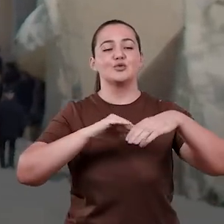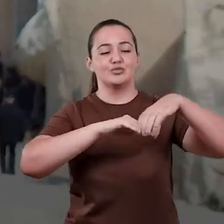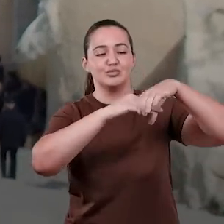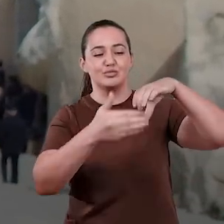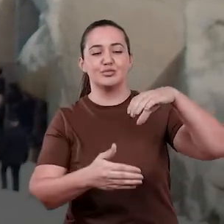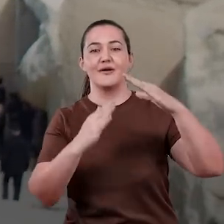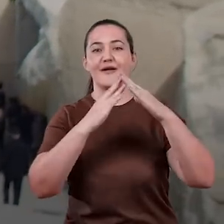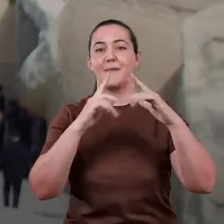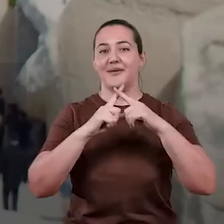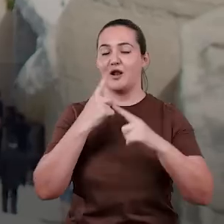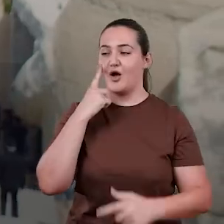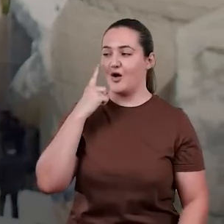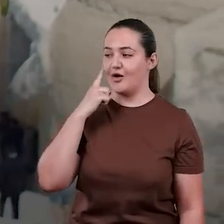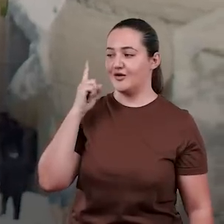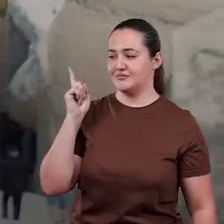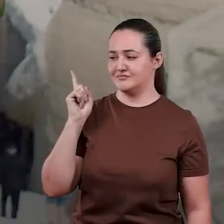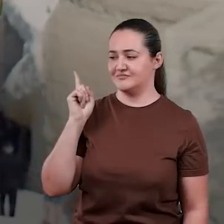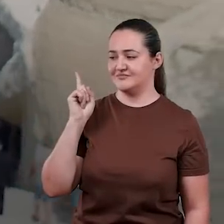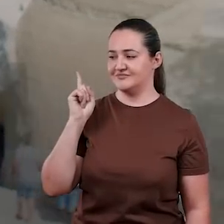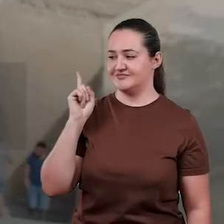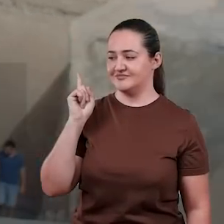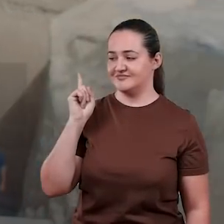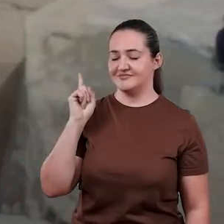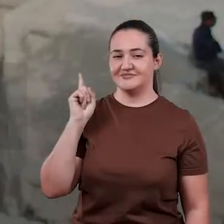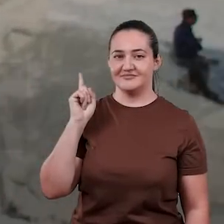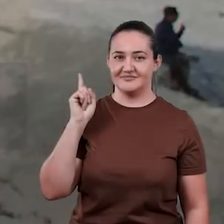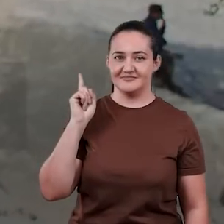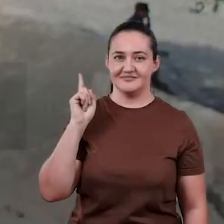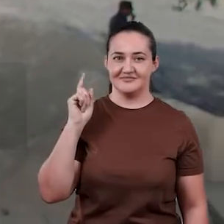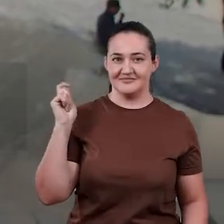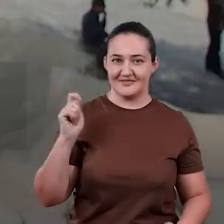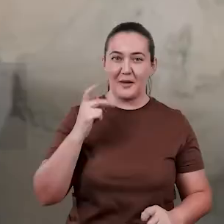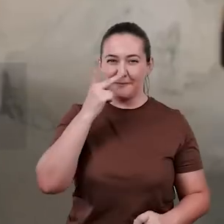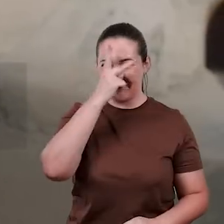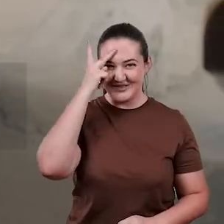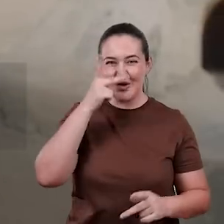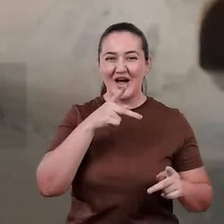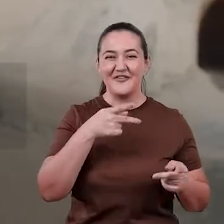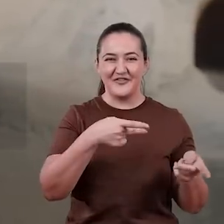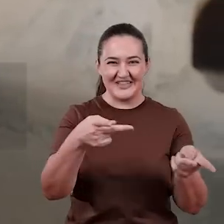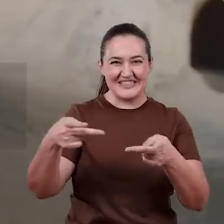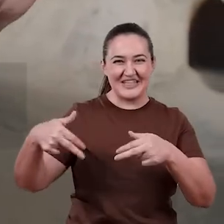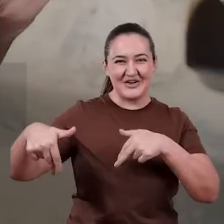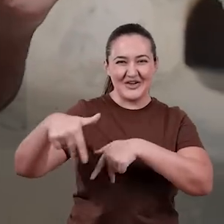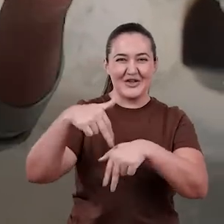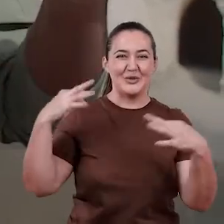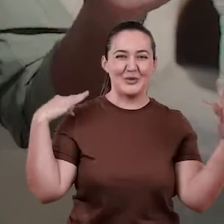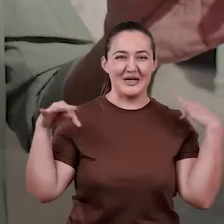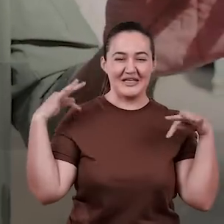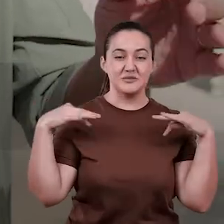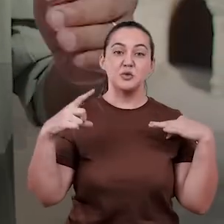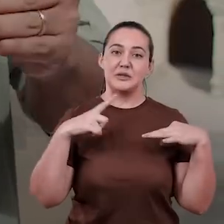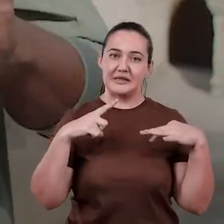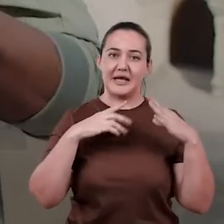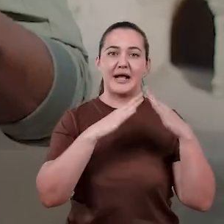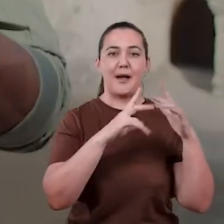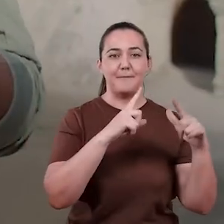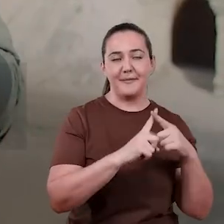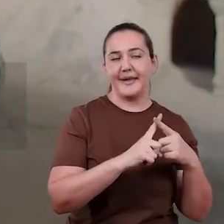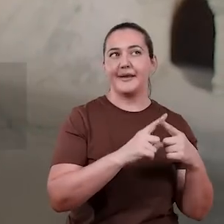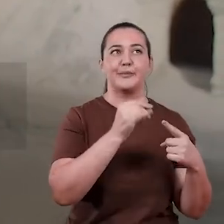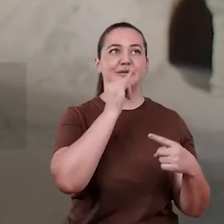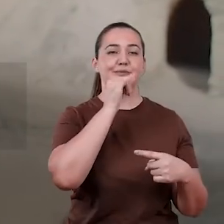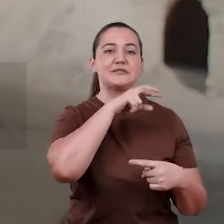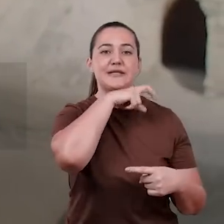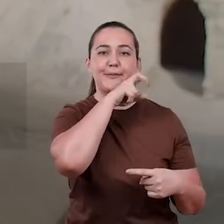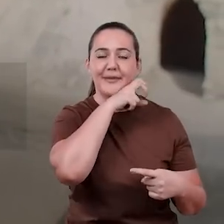hoje, muitas delas são visitadas por turistas do mundo inteiro, como vocês podem ver lá embaixo. Ali está a Capela da Maçã. Cada uma tem um nome: